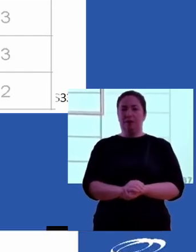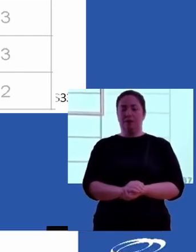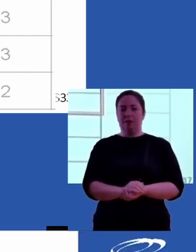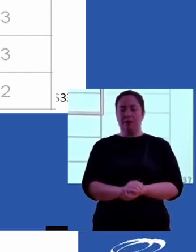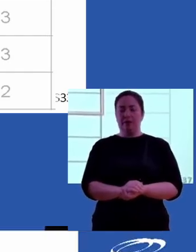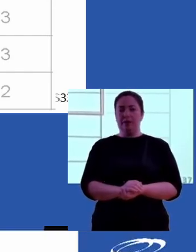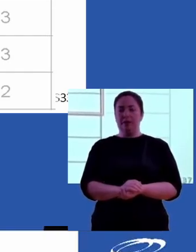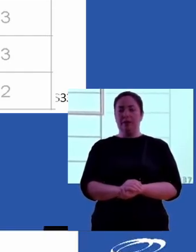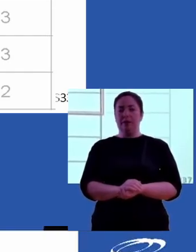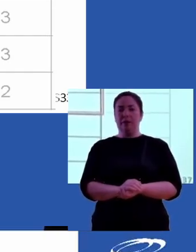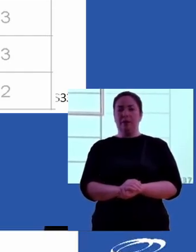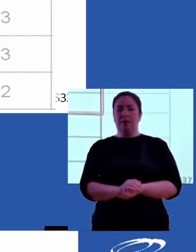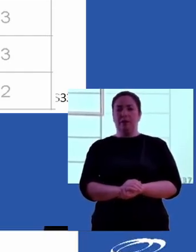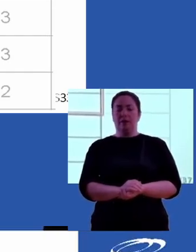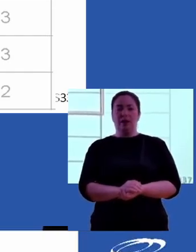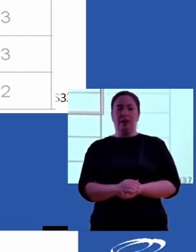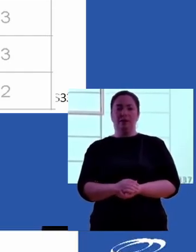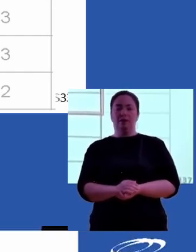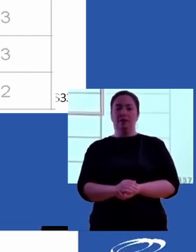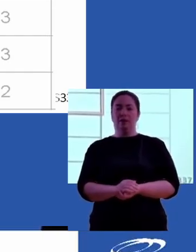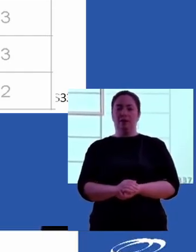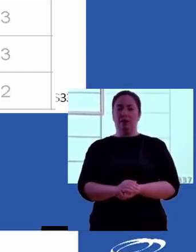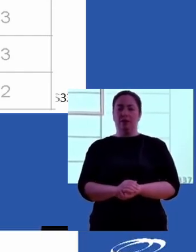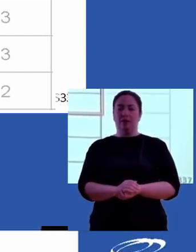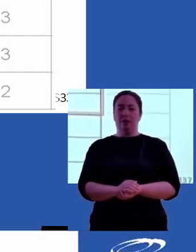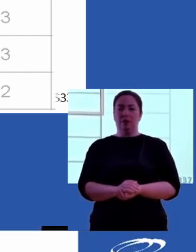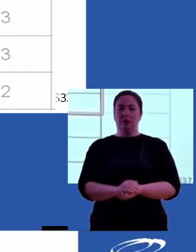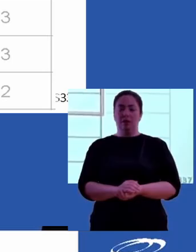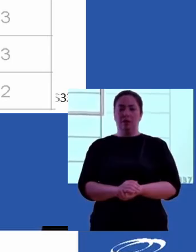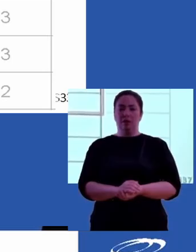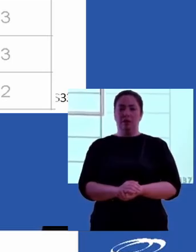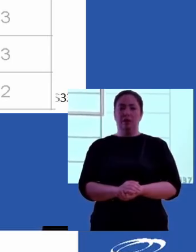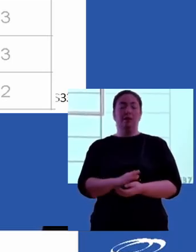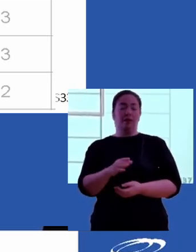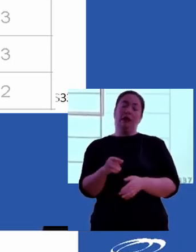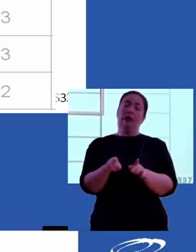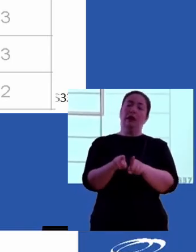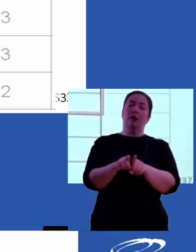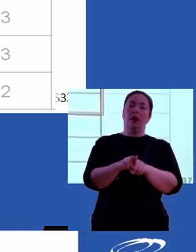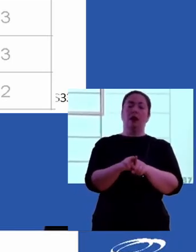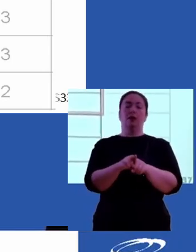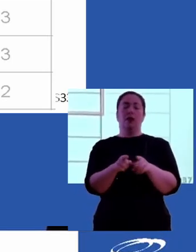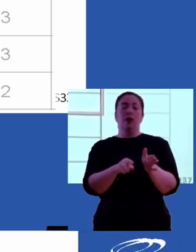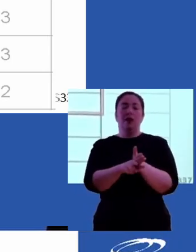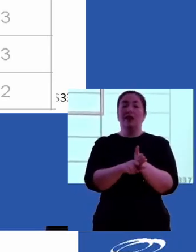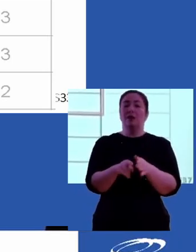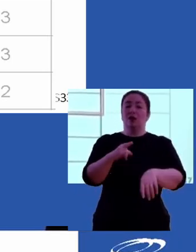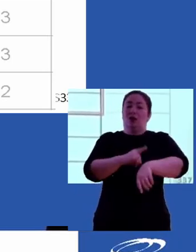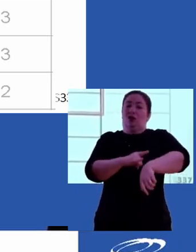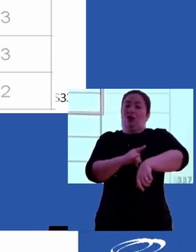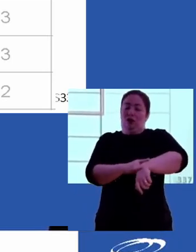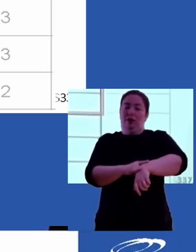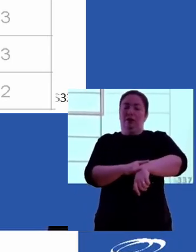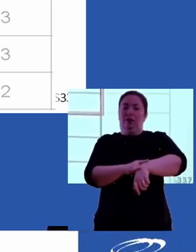aquela bolsinha que marca a presença de leucócitos na urina, né, na fitinha de IAS, pode ser utilizado você pingando o